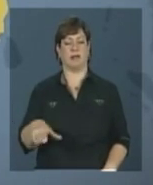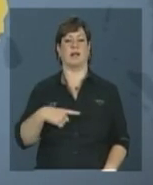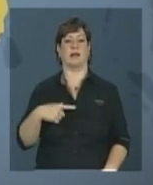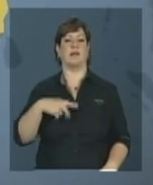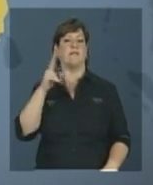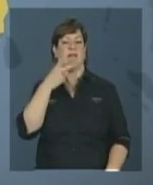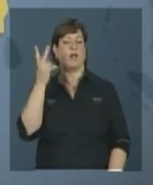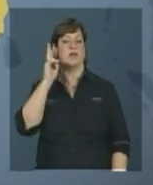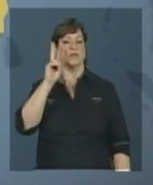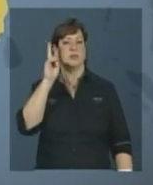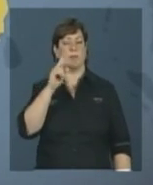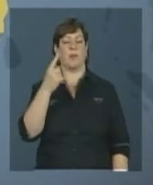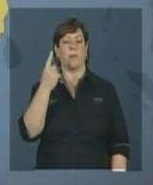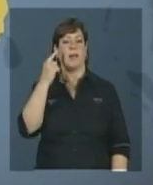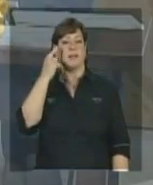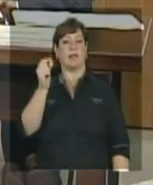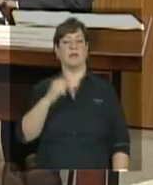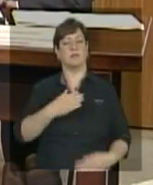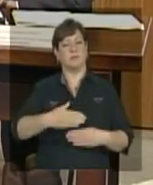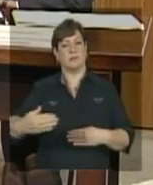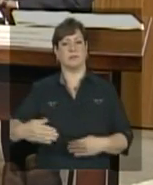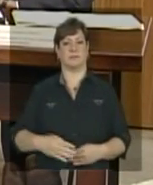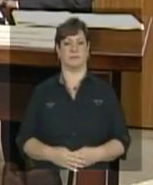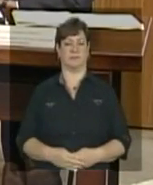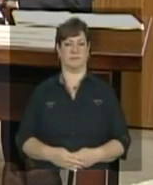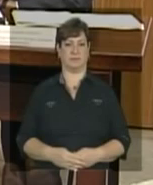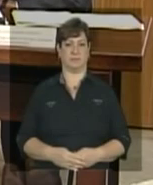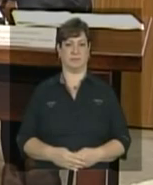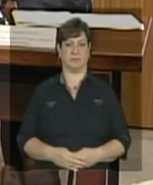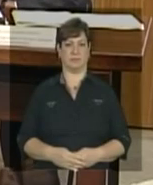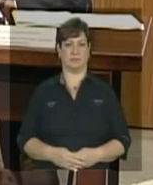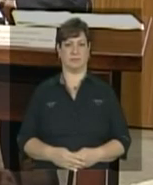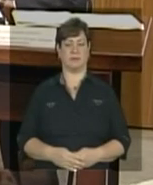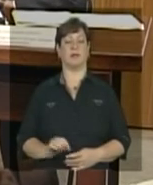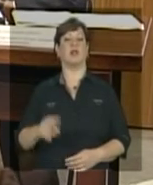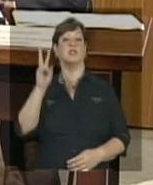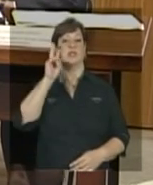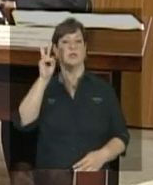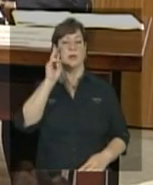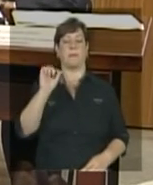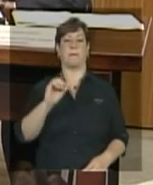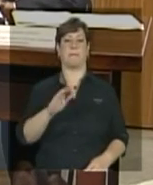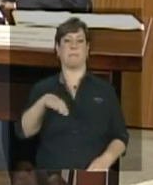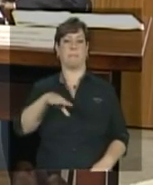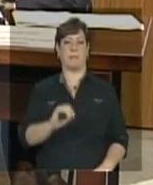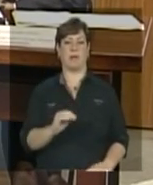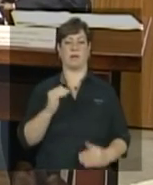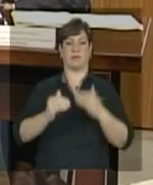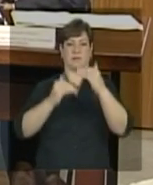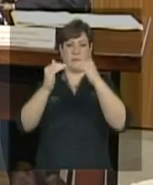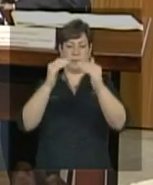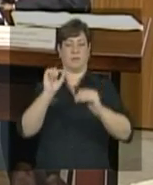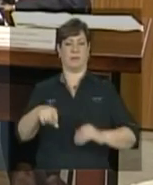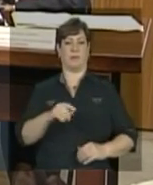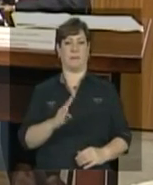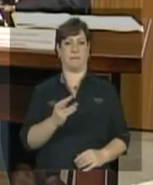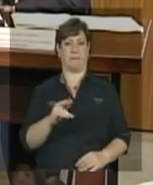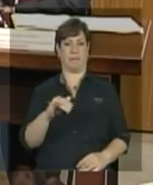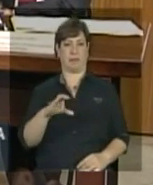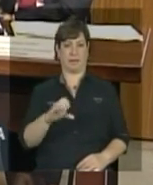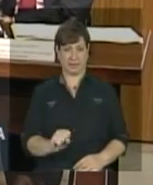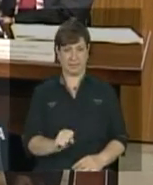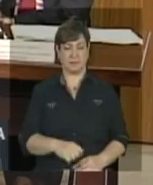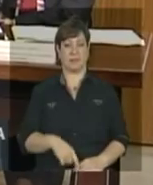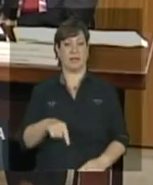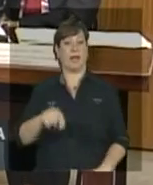uma ideia, ainda em gestação. Quanto ao Banco de Desenvolvimento do BRICS,